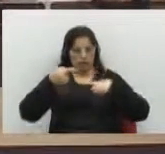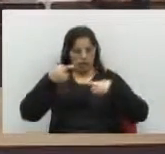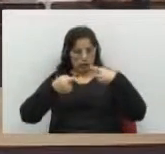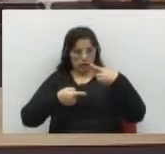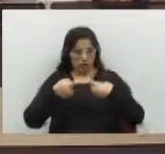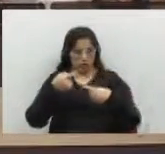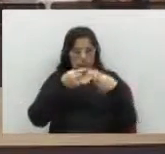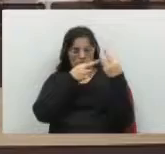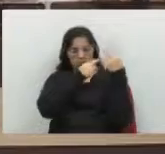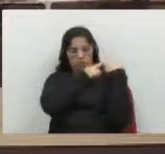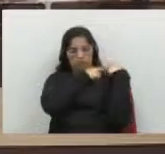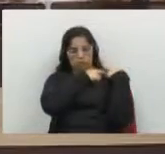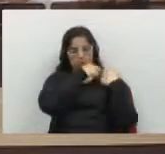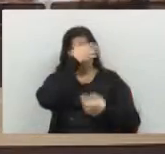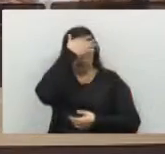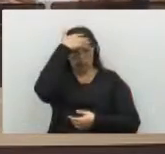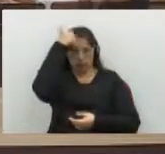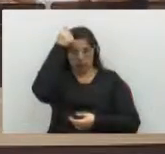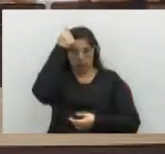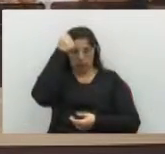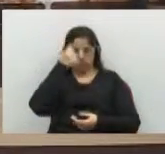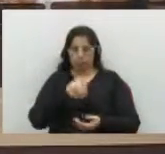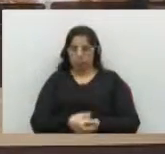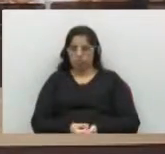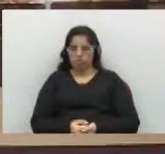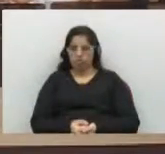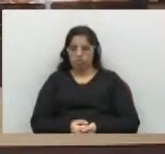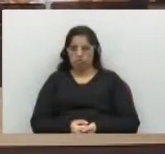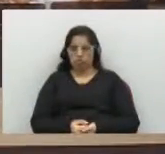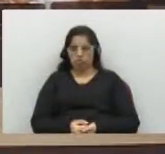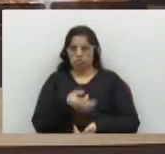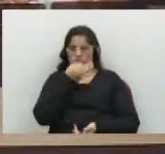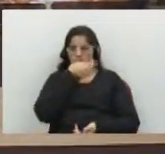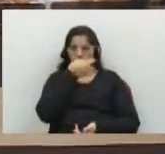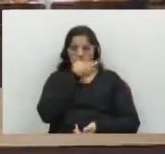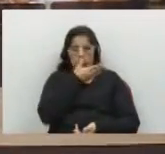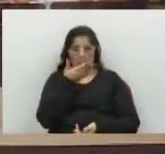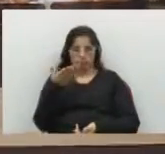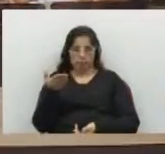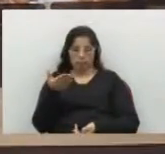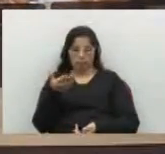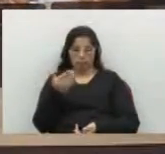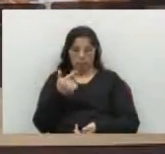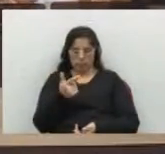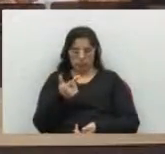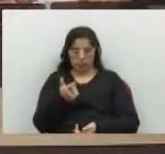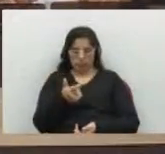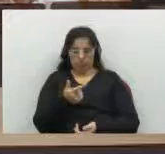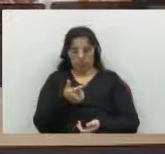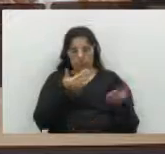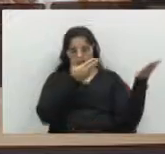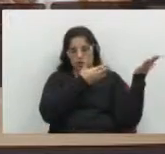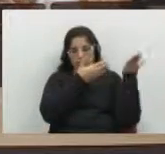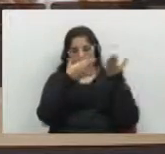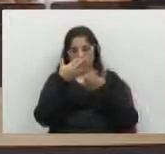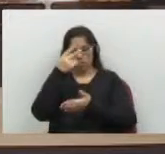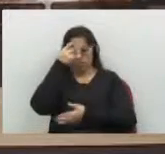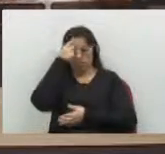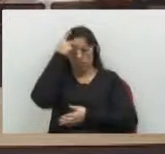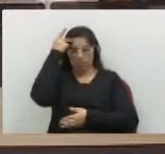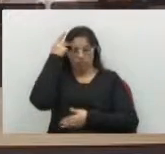493/2015, do vereador Toninho Franco, está em discussão. Algum vereador deseja? Não havendo, encaminhe-se ao